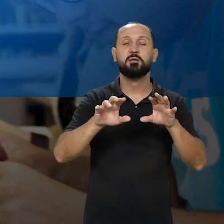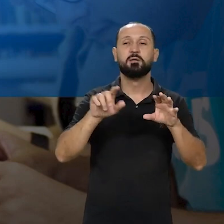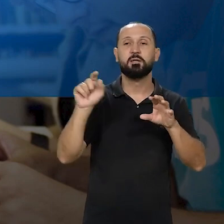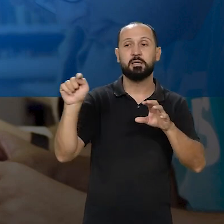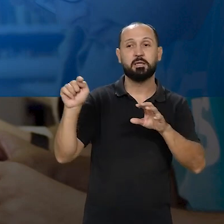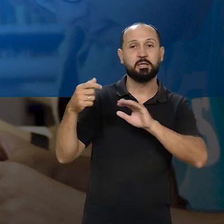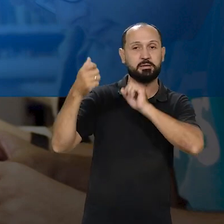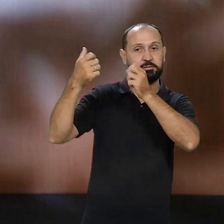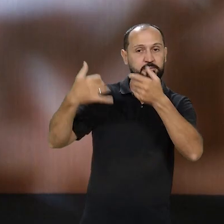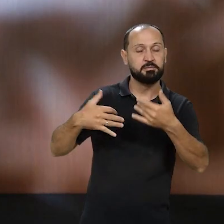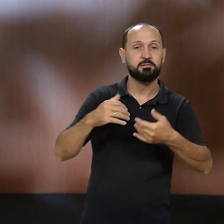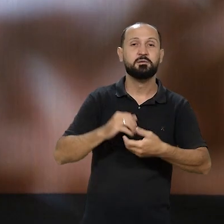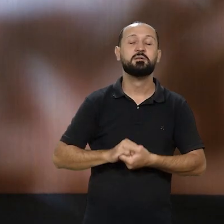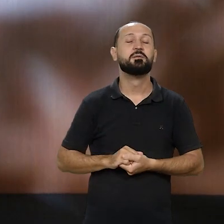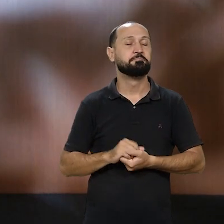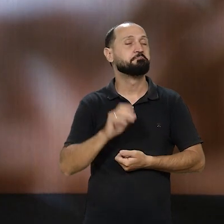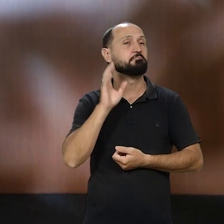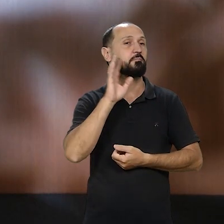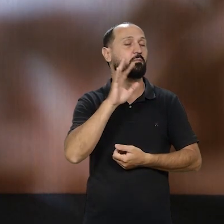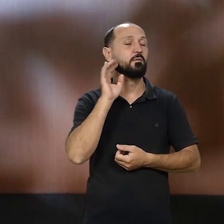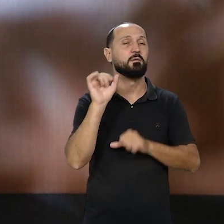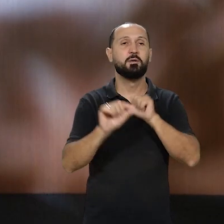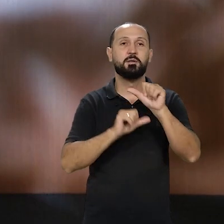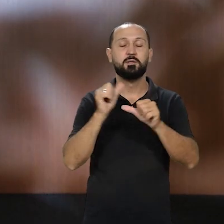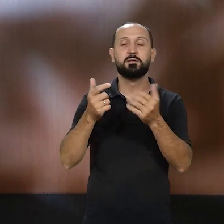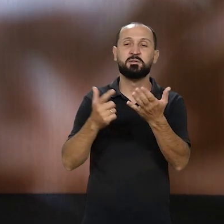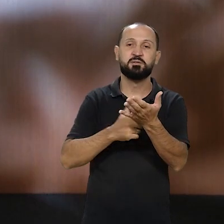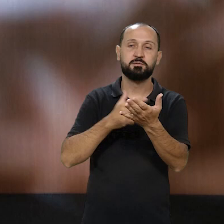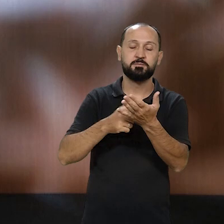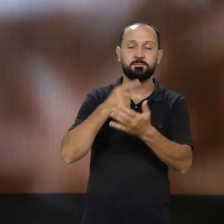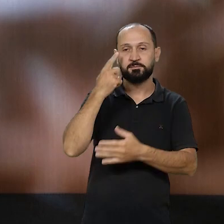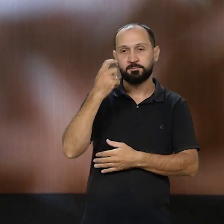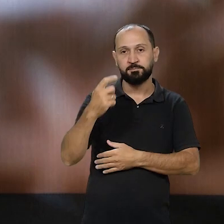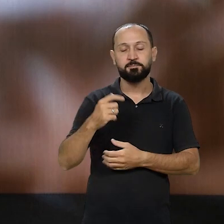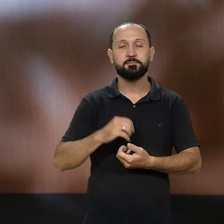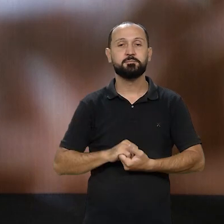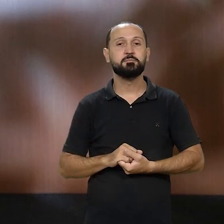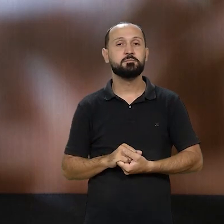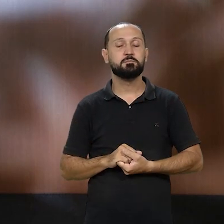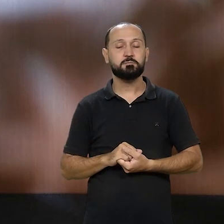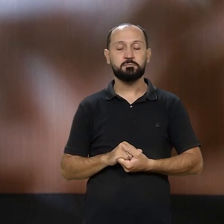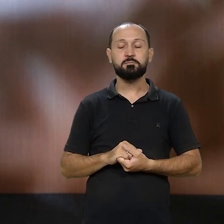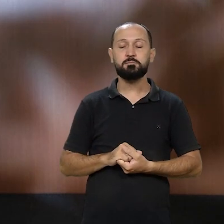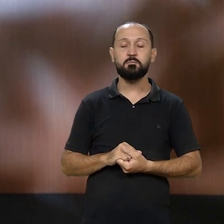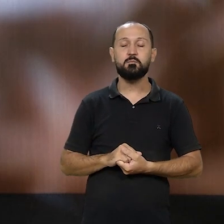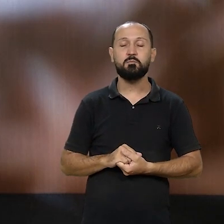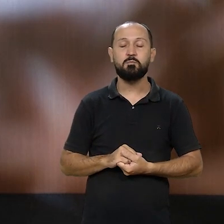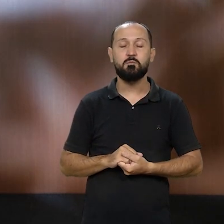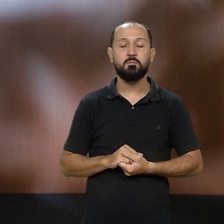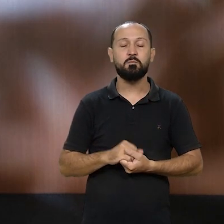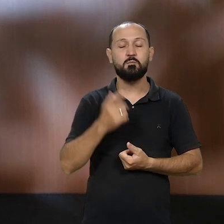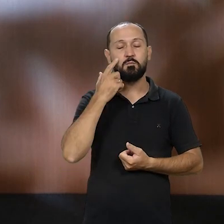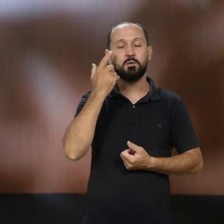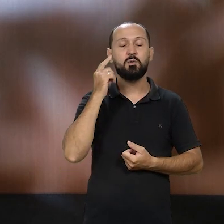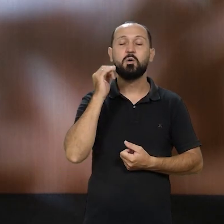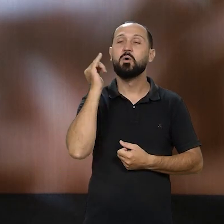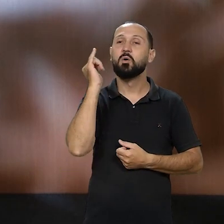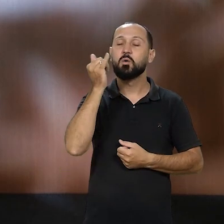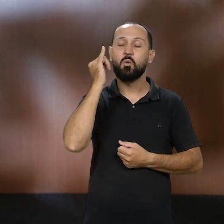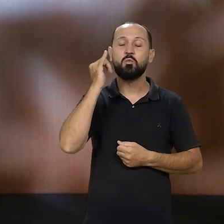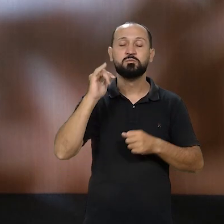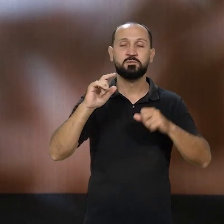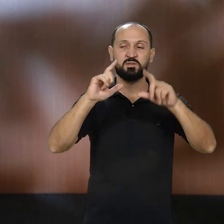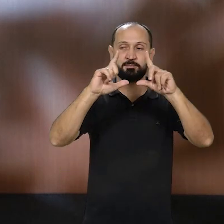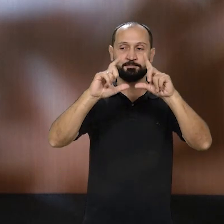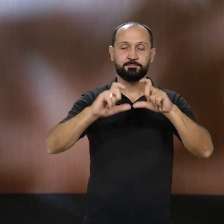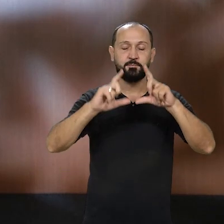Henrique coloca, né? Legal, o que torna o livro ainda mais interessante, né? O conto Fotografia, que faz